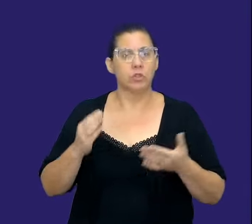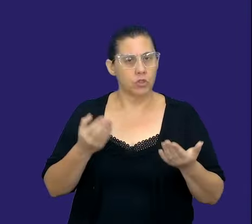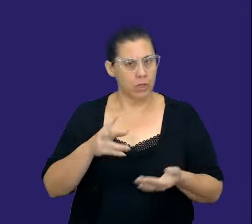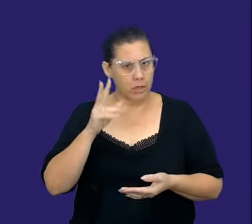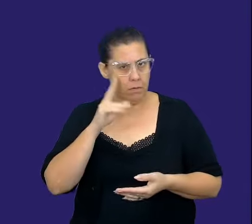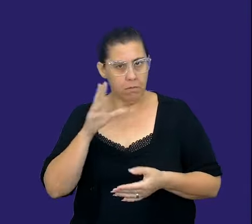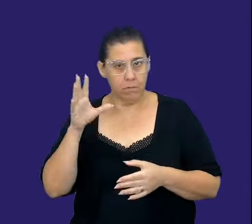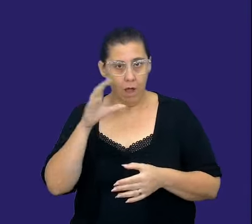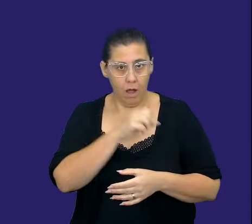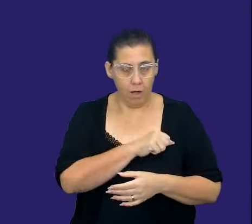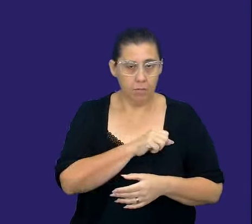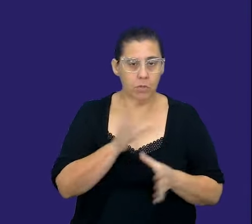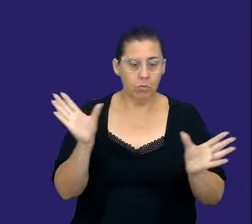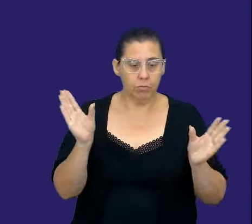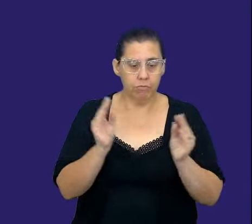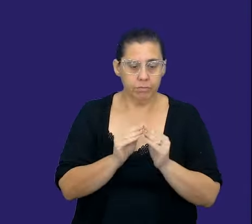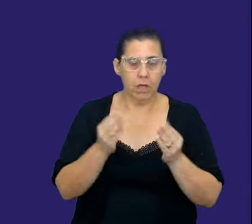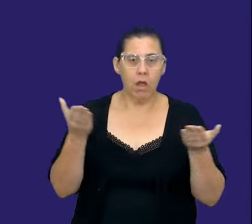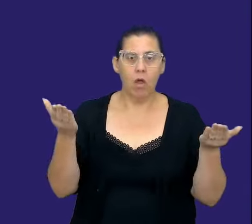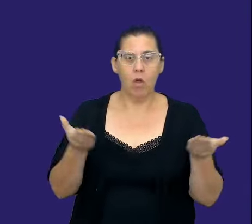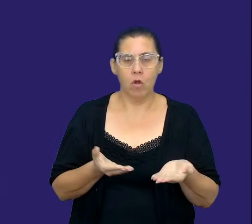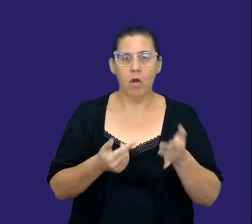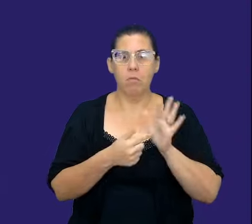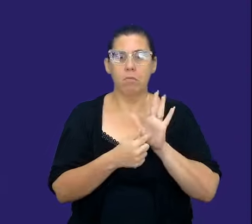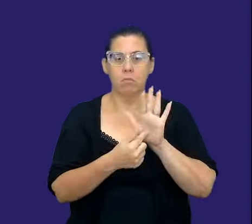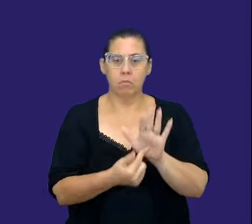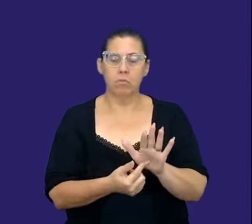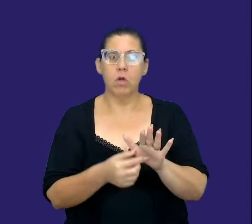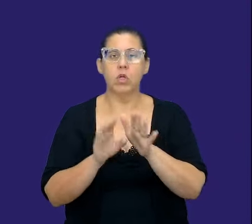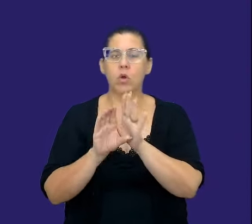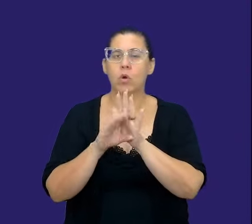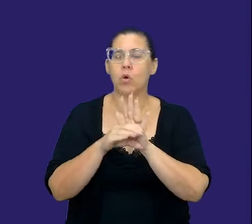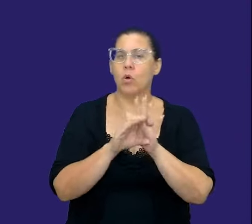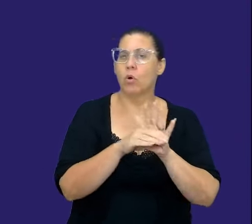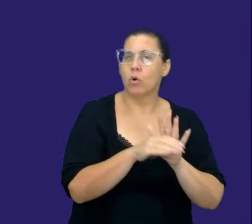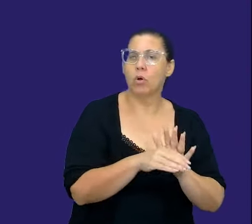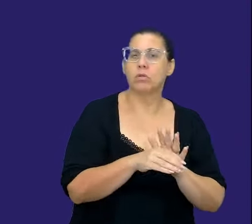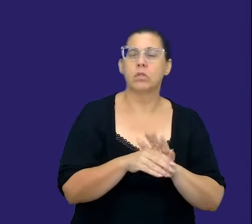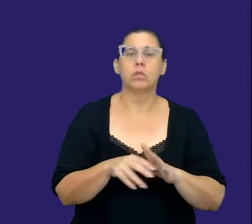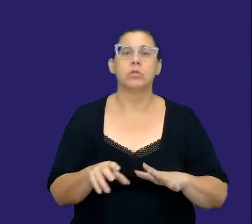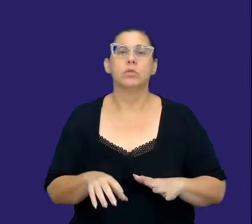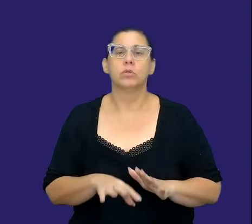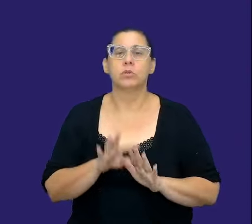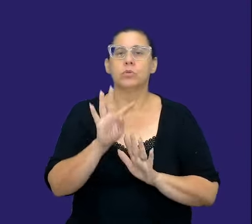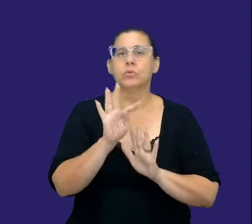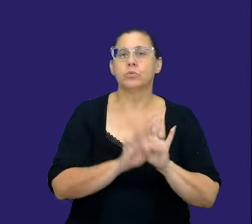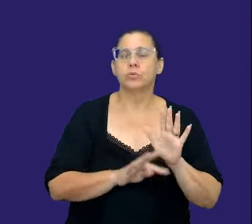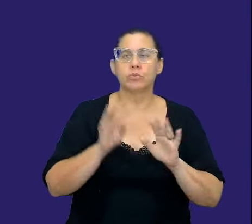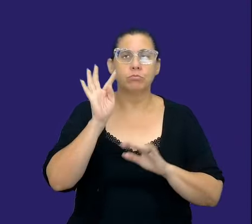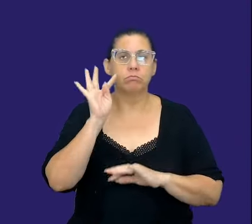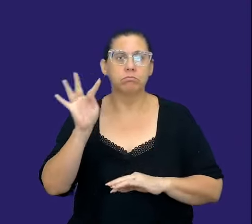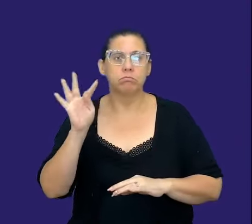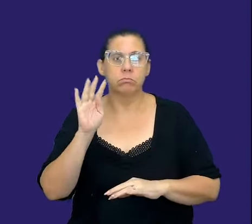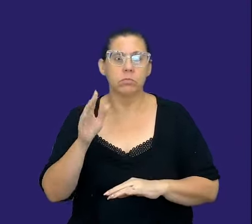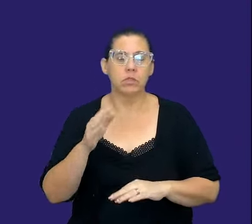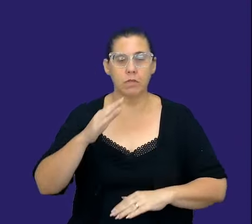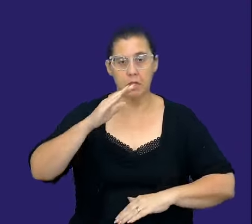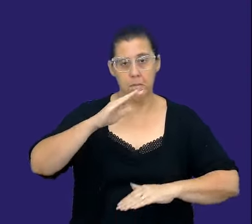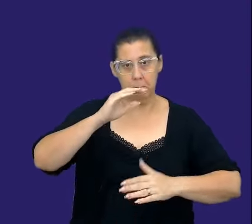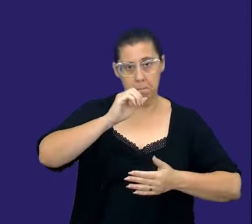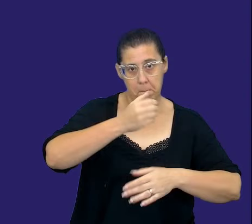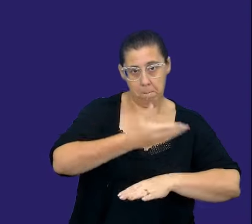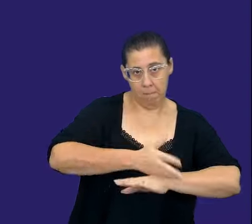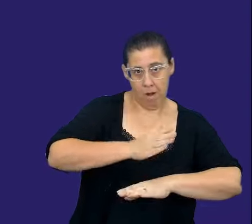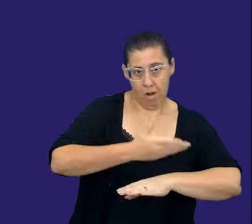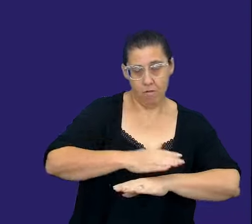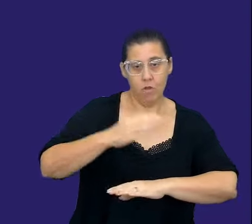retomada breve para a gente poder agora trazer esses conceitos, né, teóricos para a parte mais prática, que é a